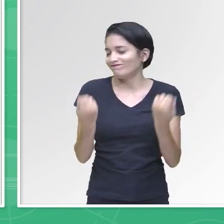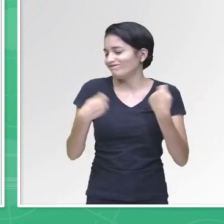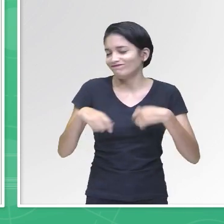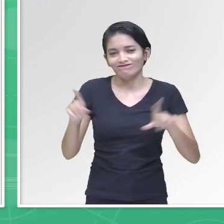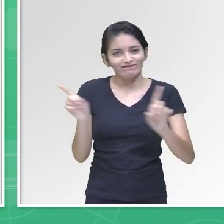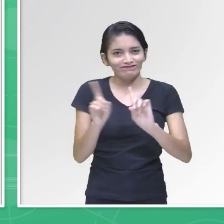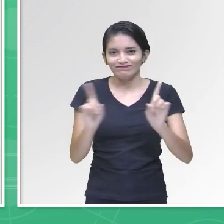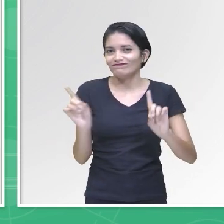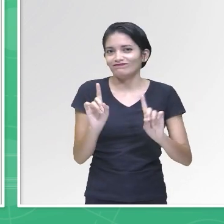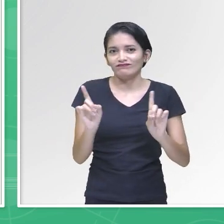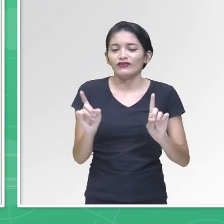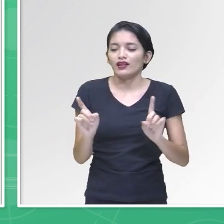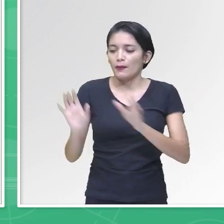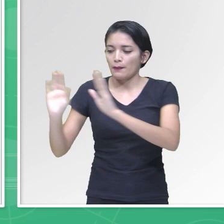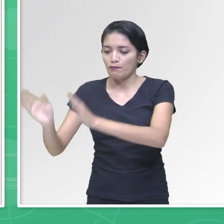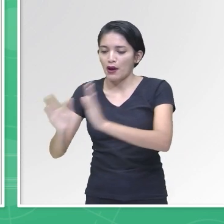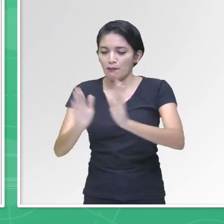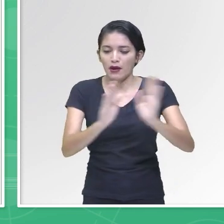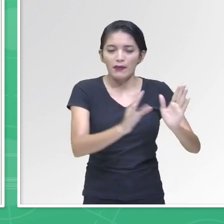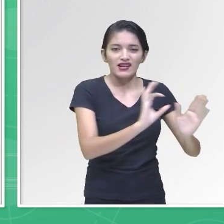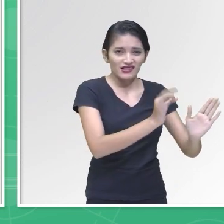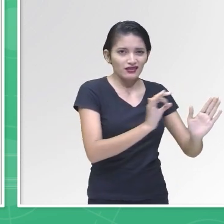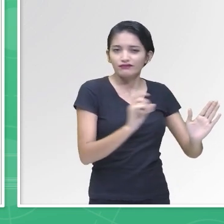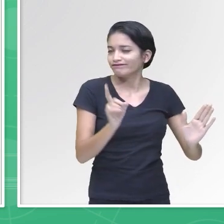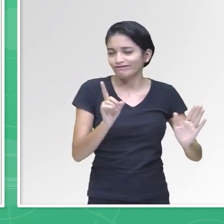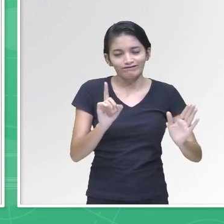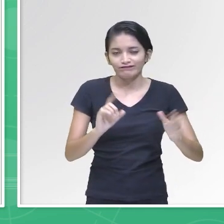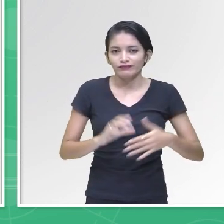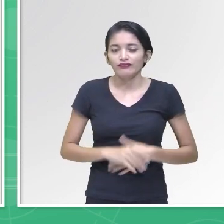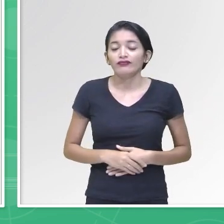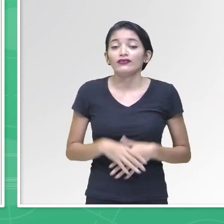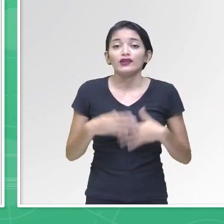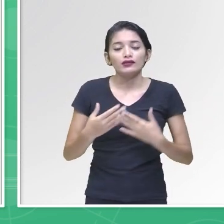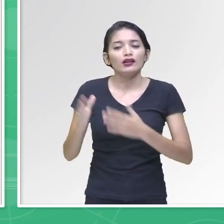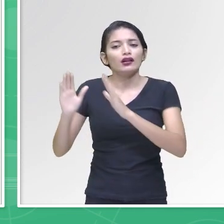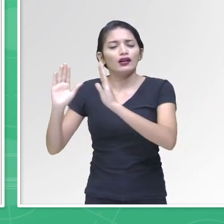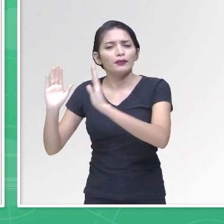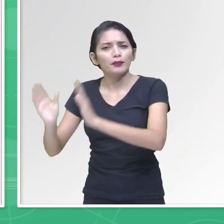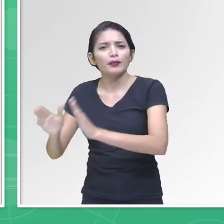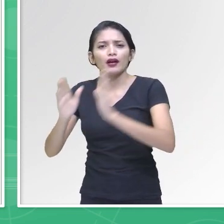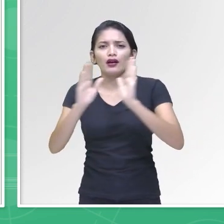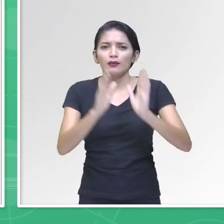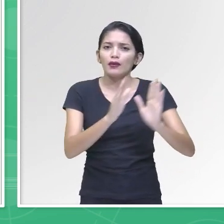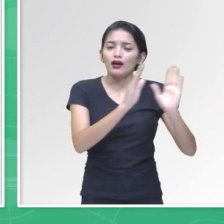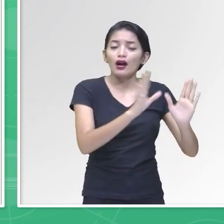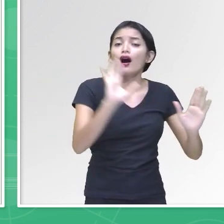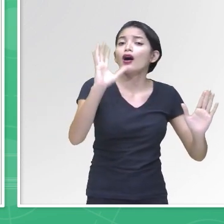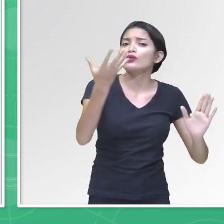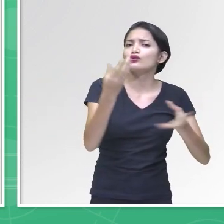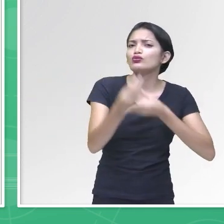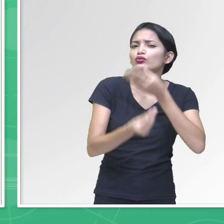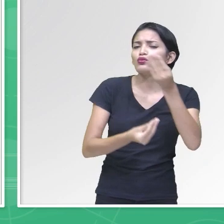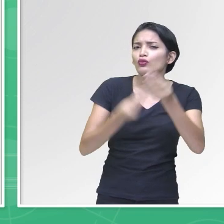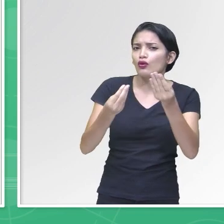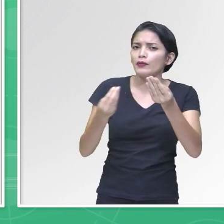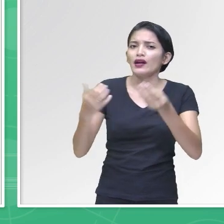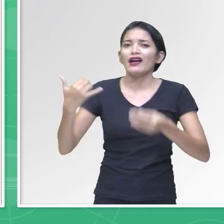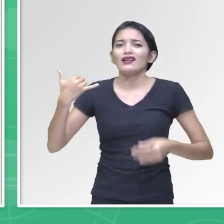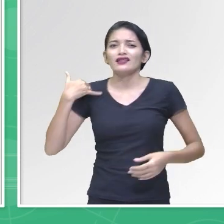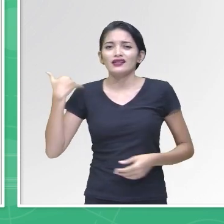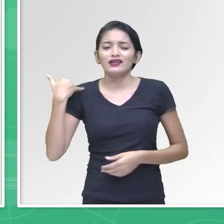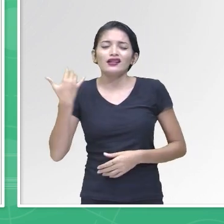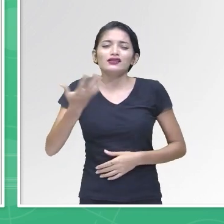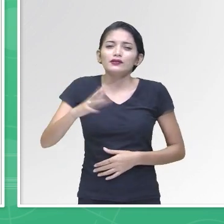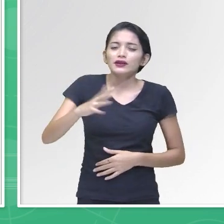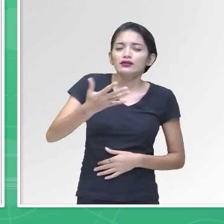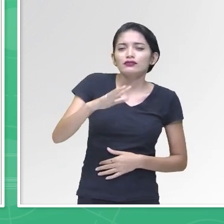necessariamente nesta ordem. As etapas desse processo podem ocorrer em idades mais